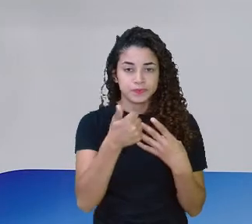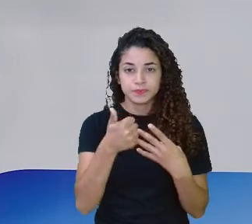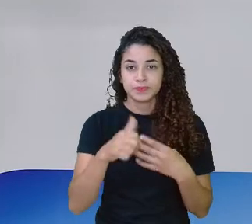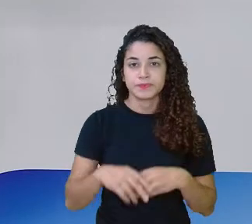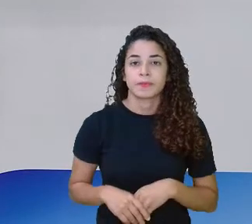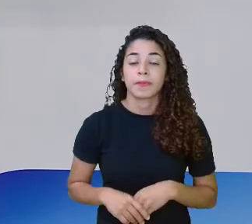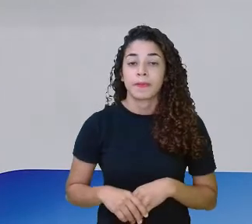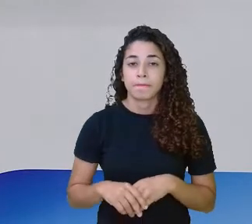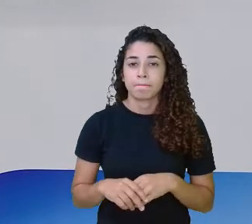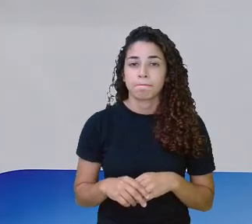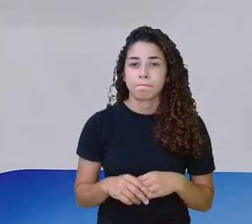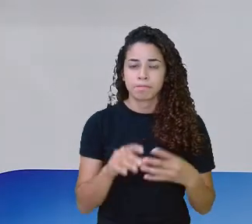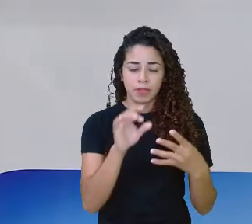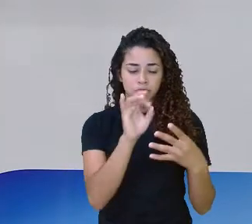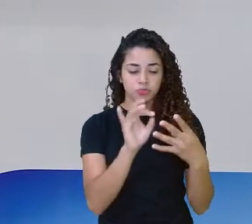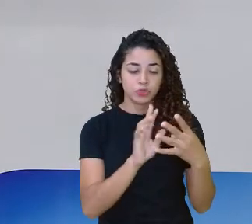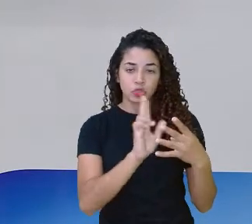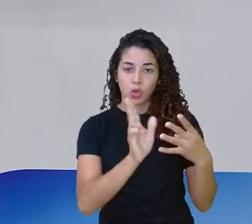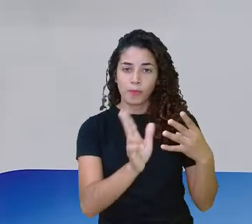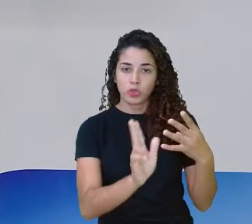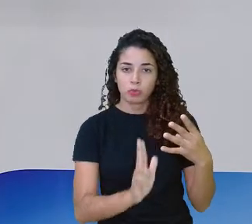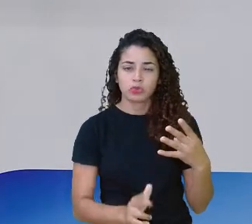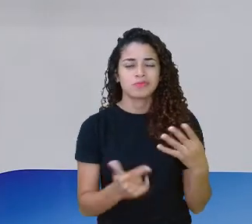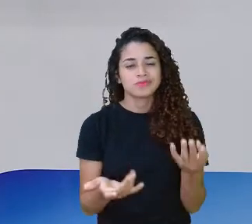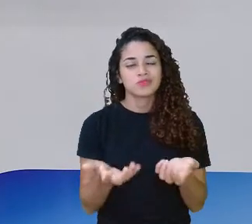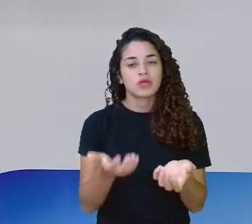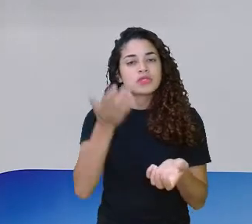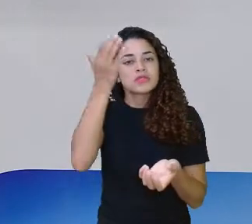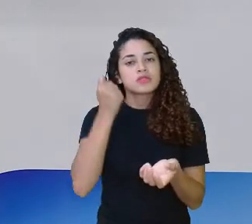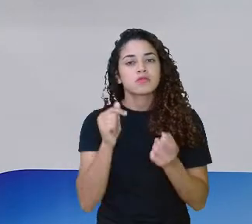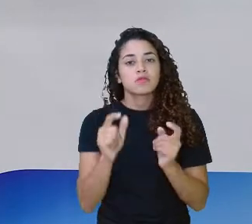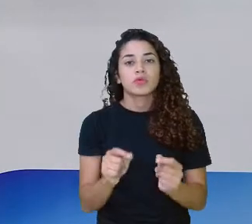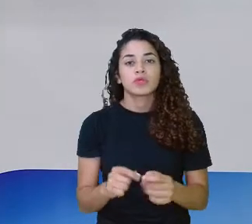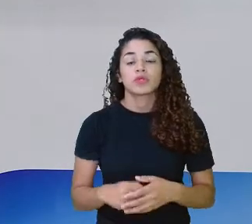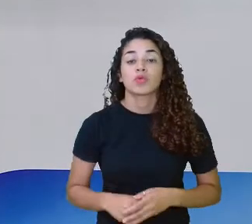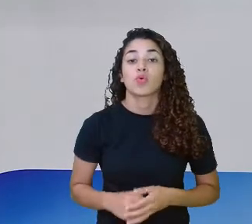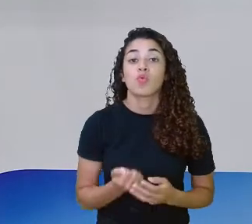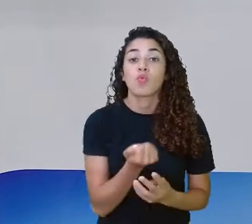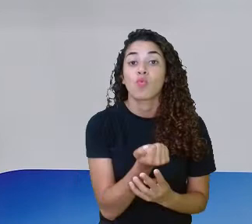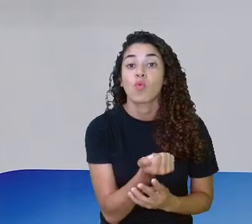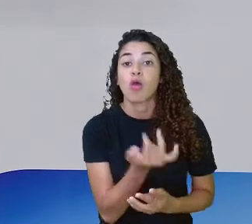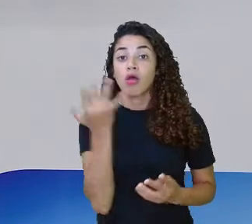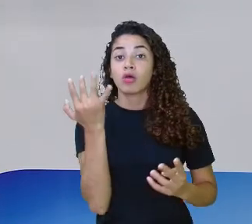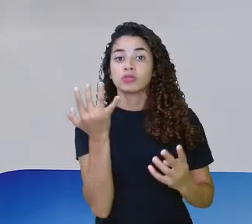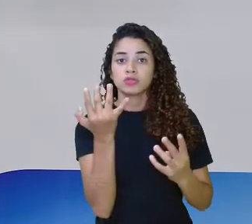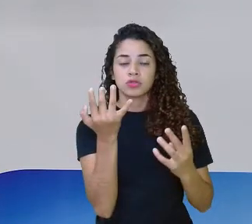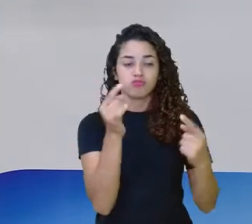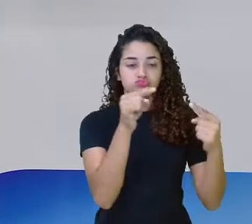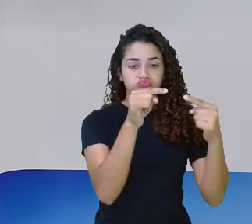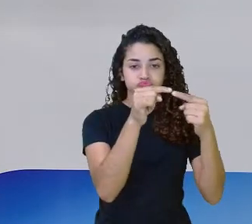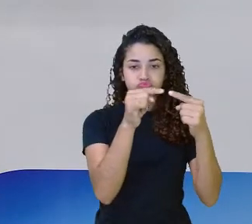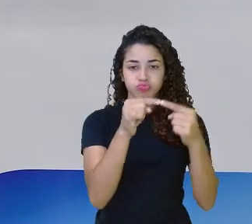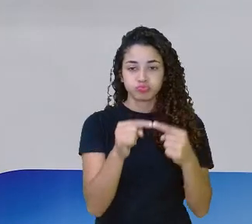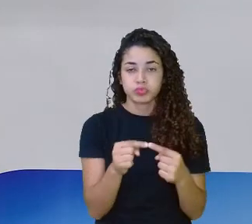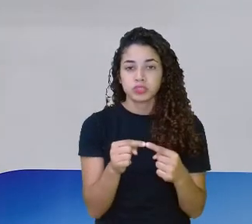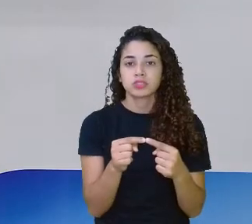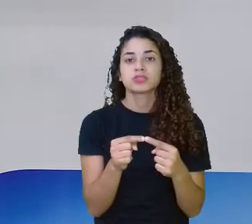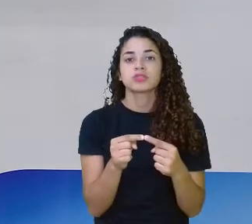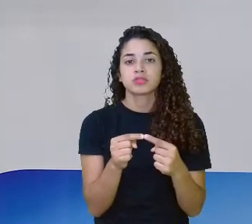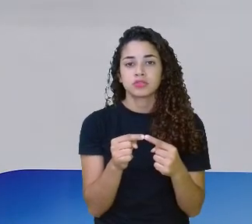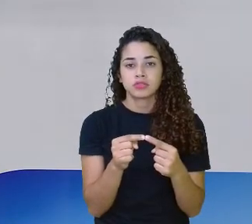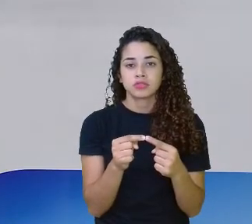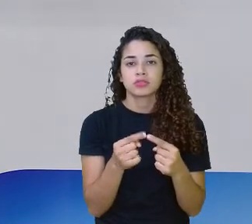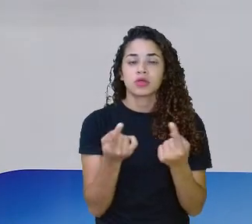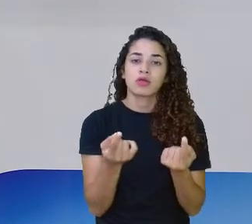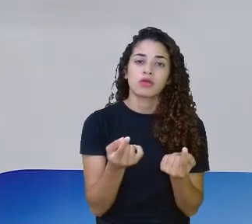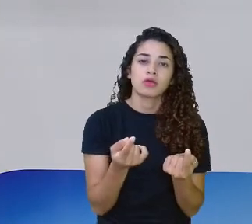Vamos especular esses nomes. O que é que eu quero saber? Quantas combinações eu posso fazer a